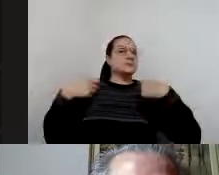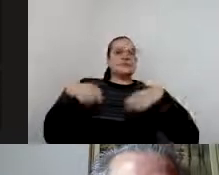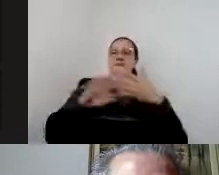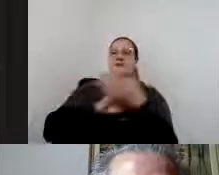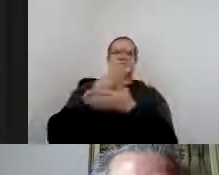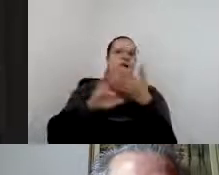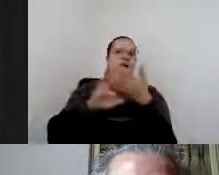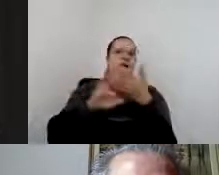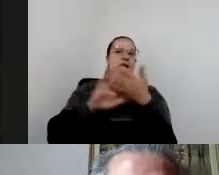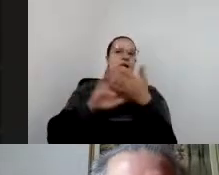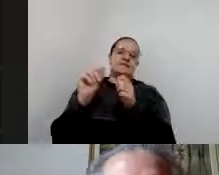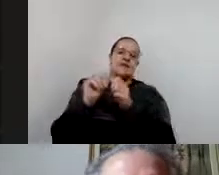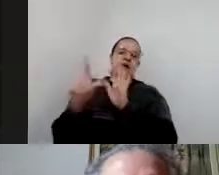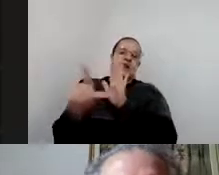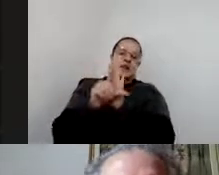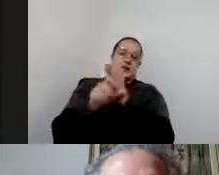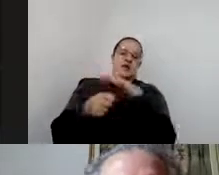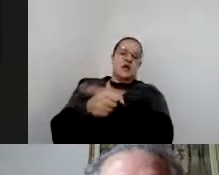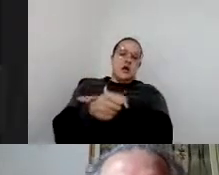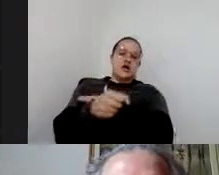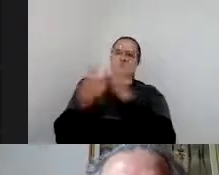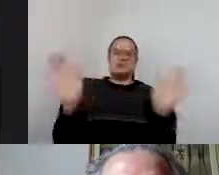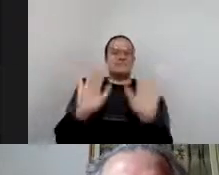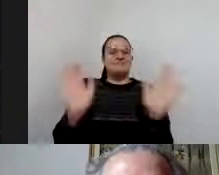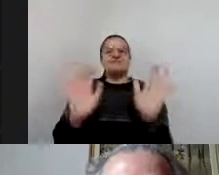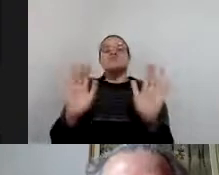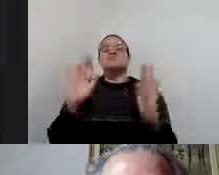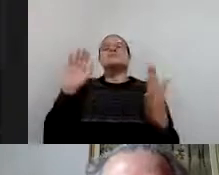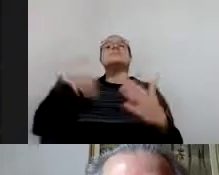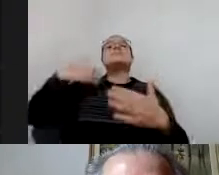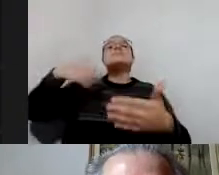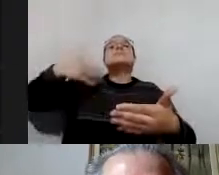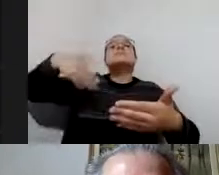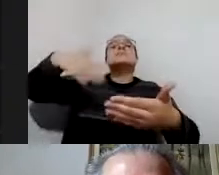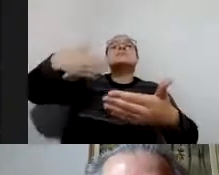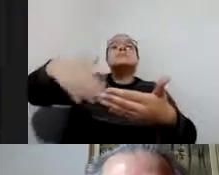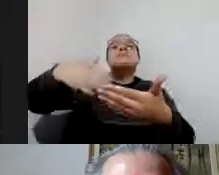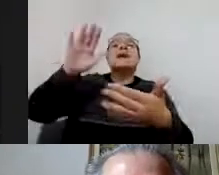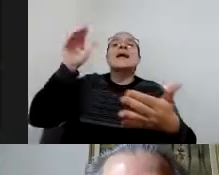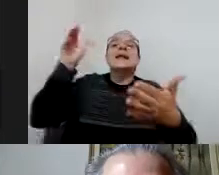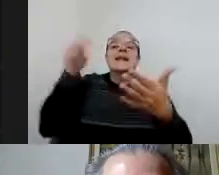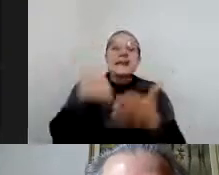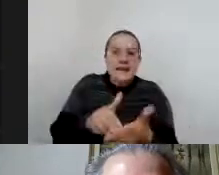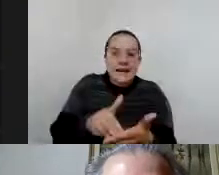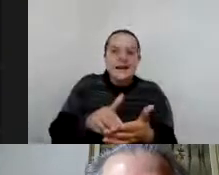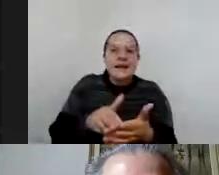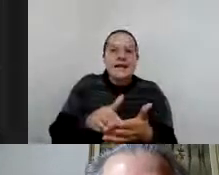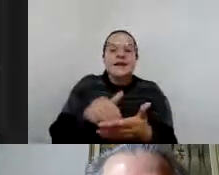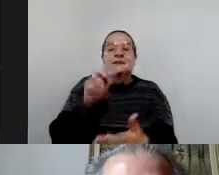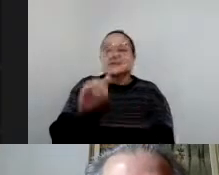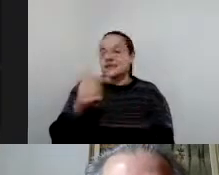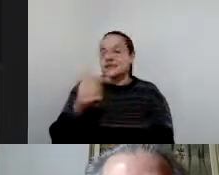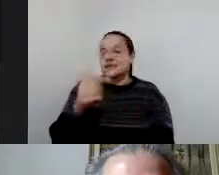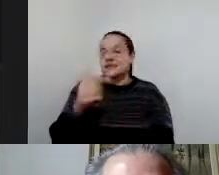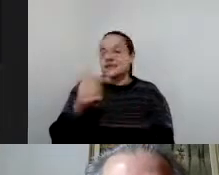afirmativa da existência da Lei de Cotas, até que esse dia chegue, e esse dia acontecerá quando não houver mais um